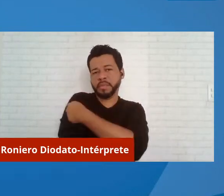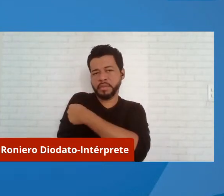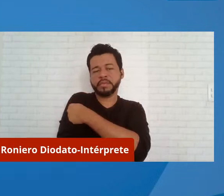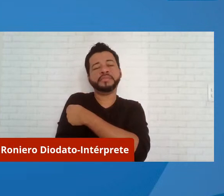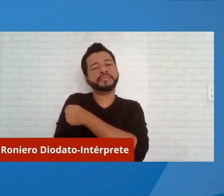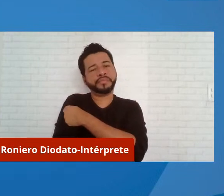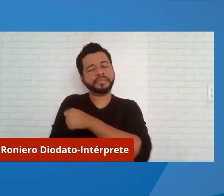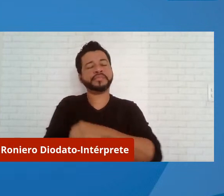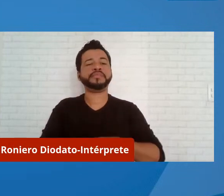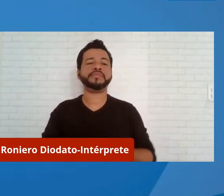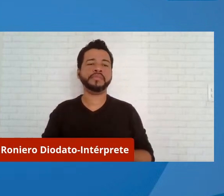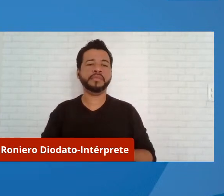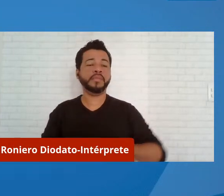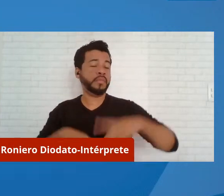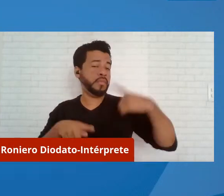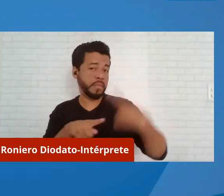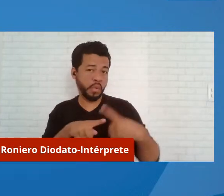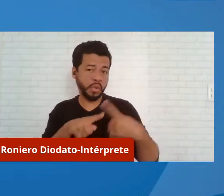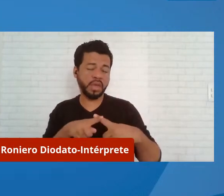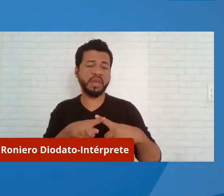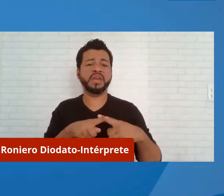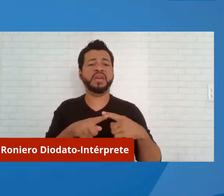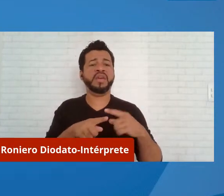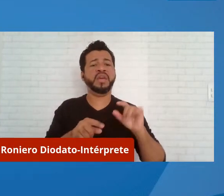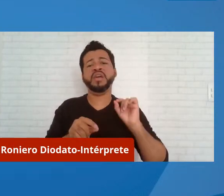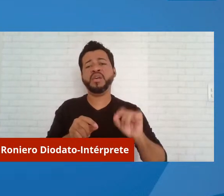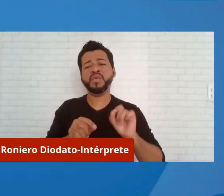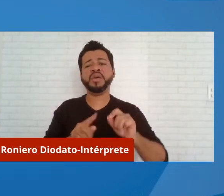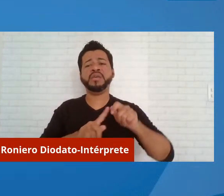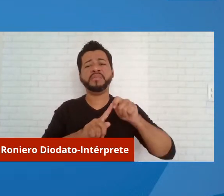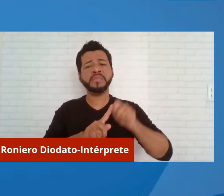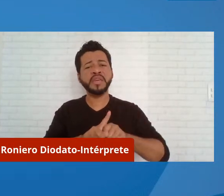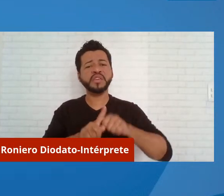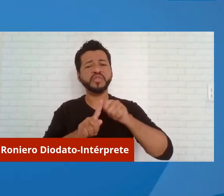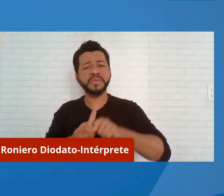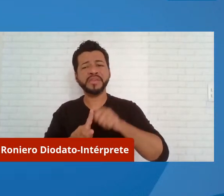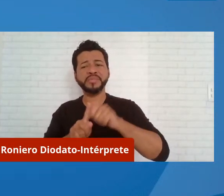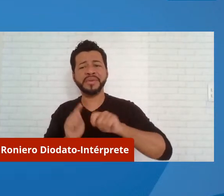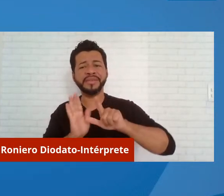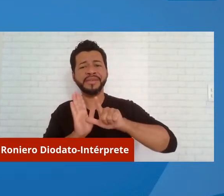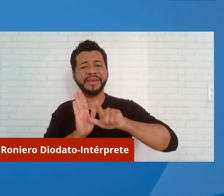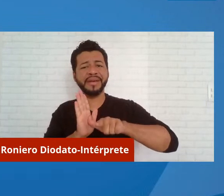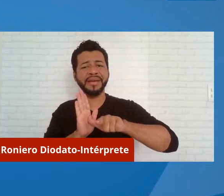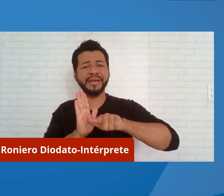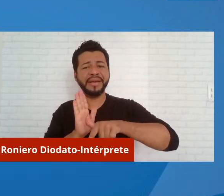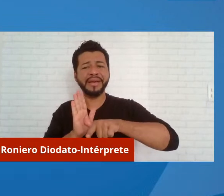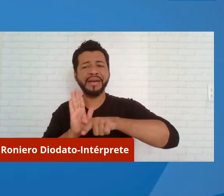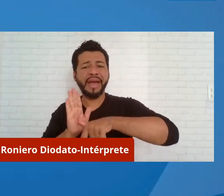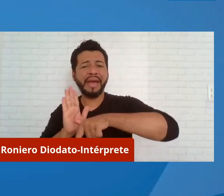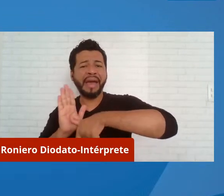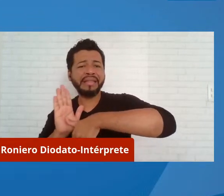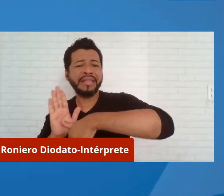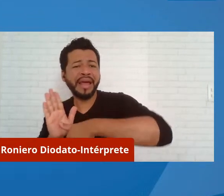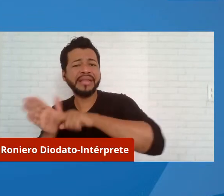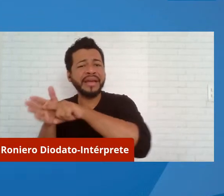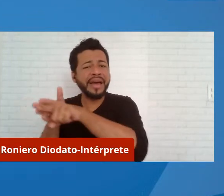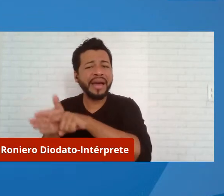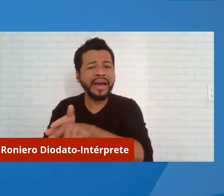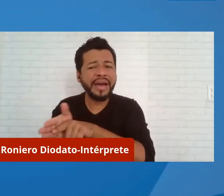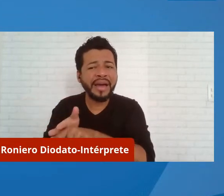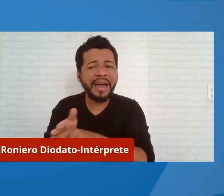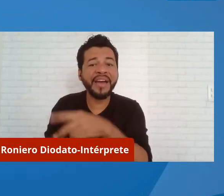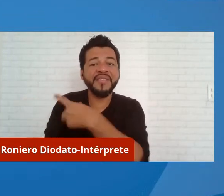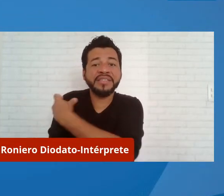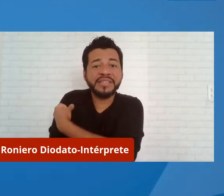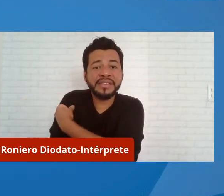governador Wellington Dias do Piauí falou, cada mês que se atrasa, olha o número de mortes, 500 mortes por dia, multiplica por 30 para ver